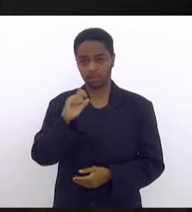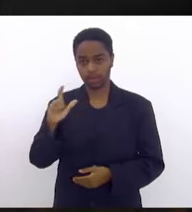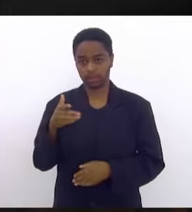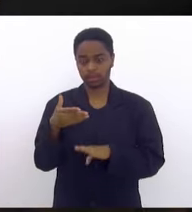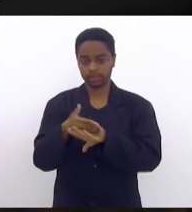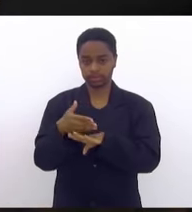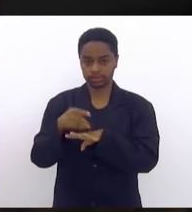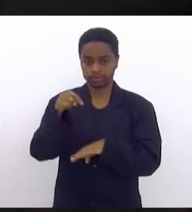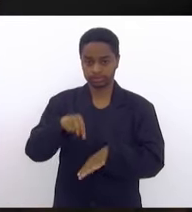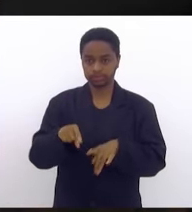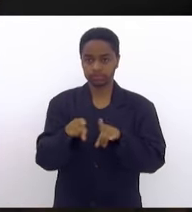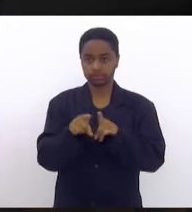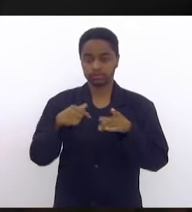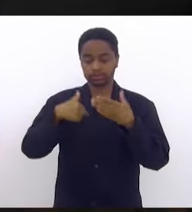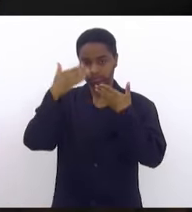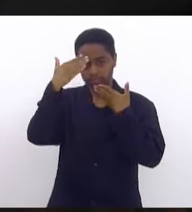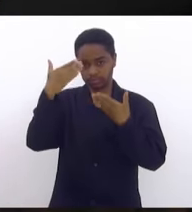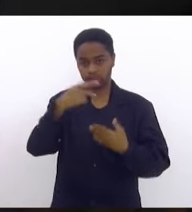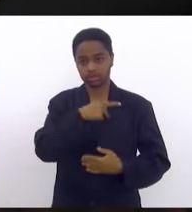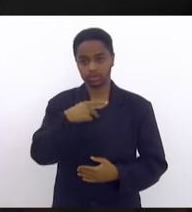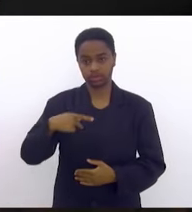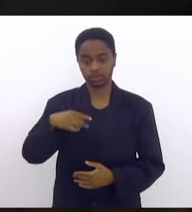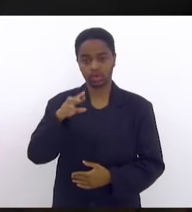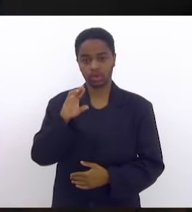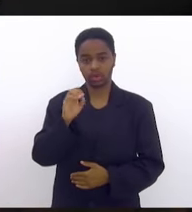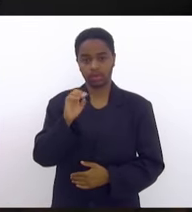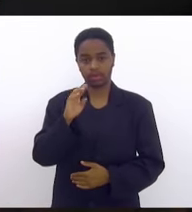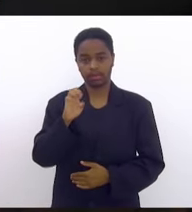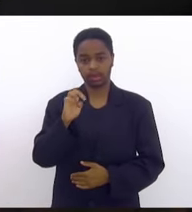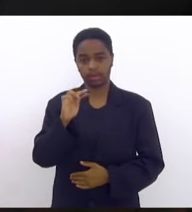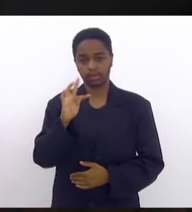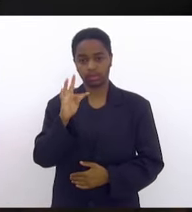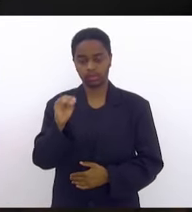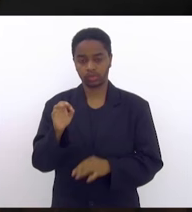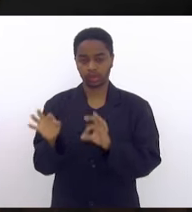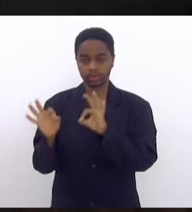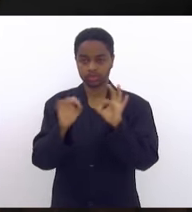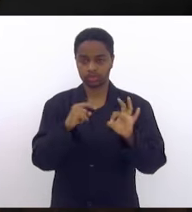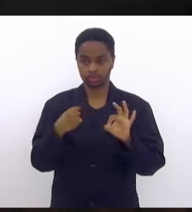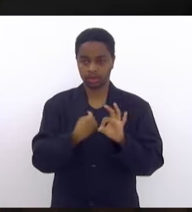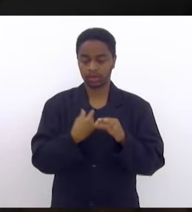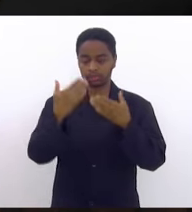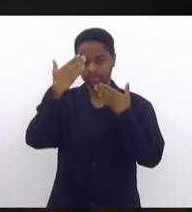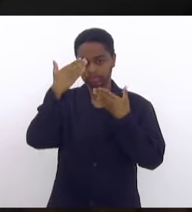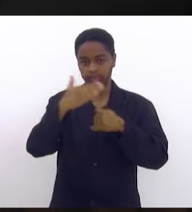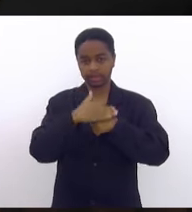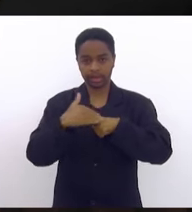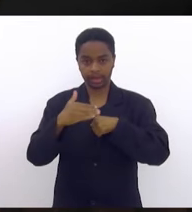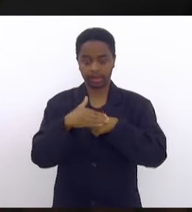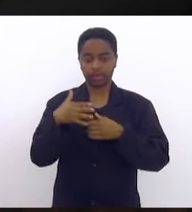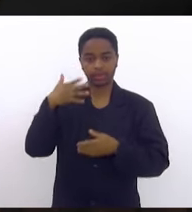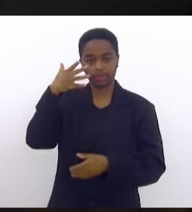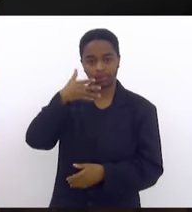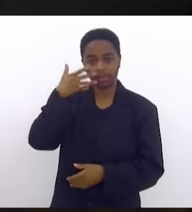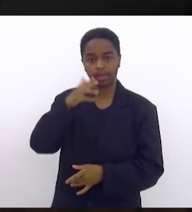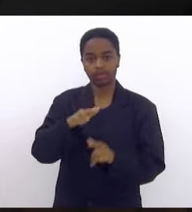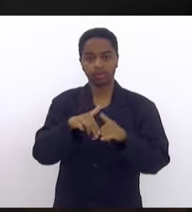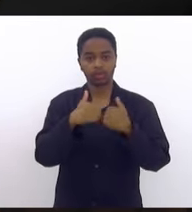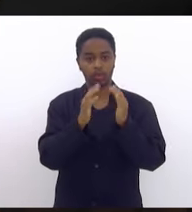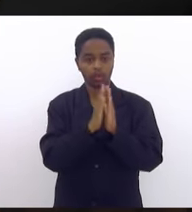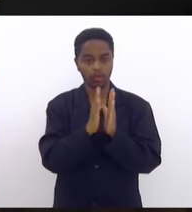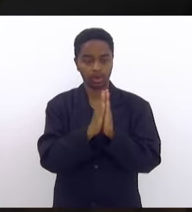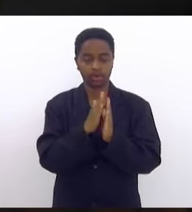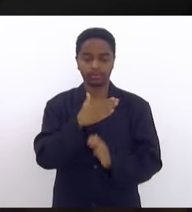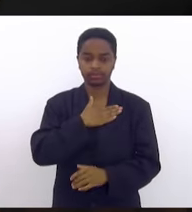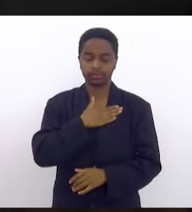eu queria agradecer demais, pastor Roberto, se o senhor está nos assistindo. Agradecer pelo carinho, pelas palavras, pela oração. E